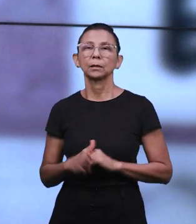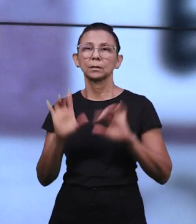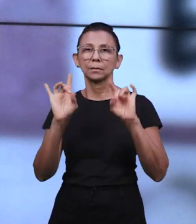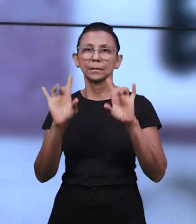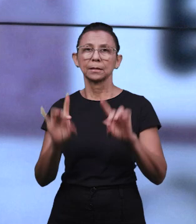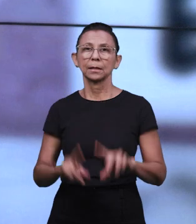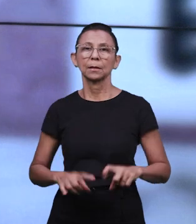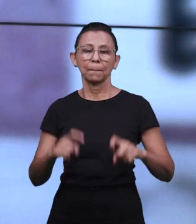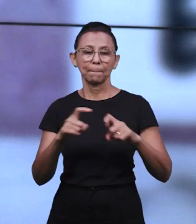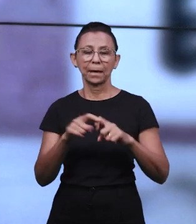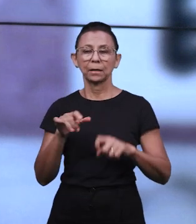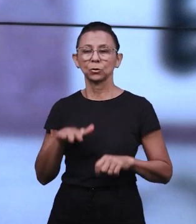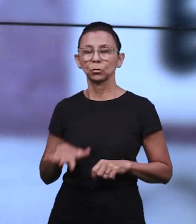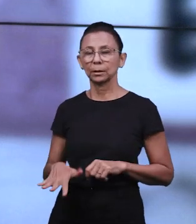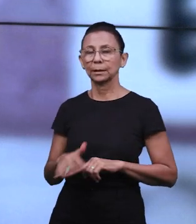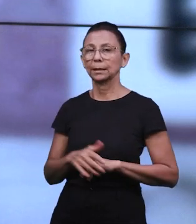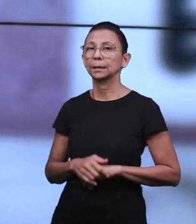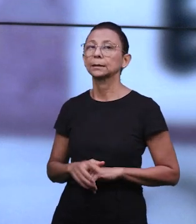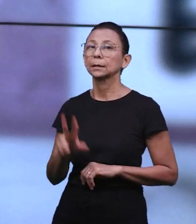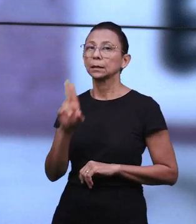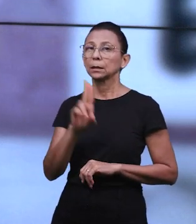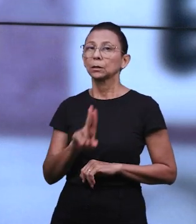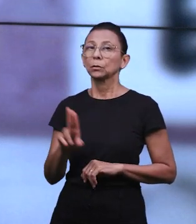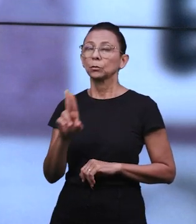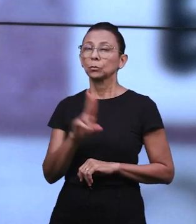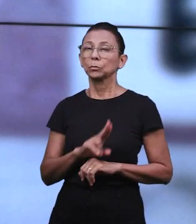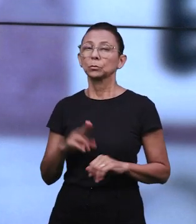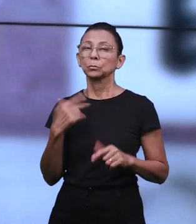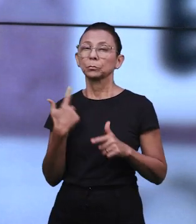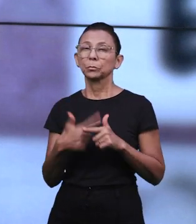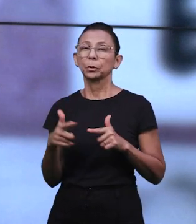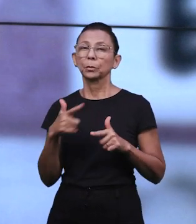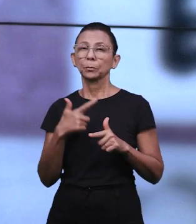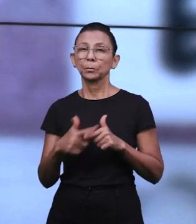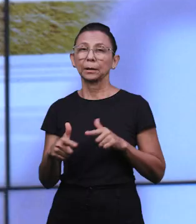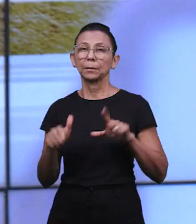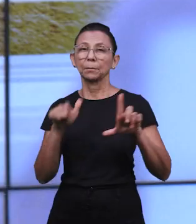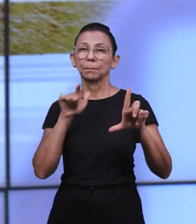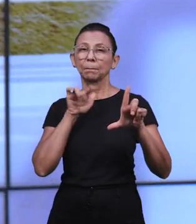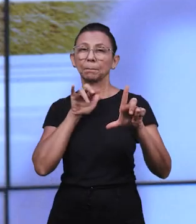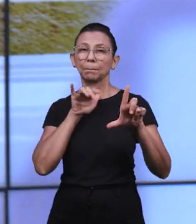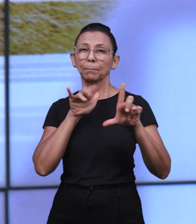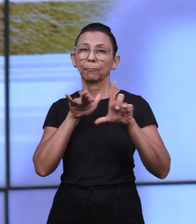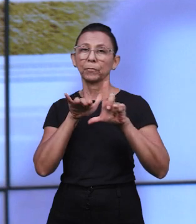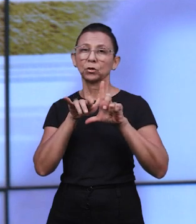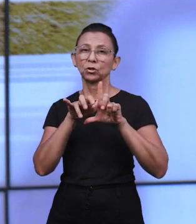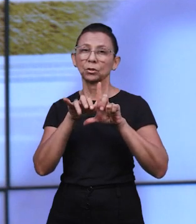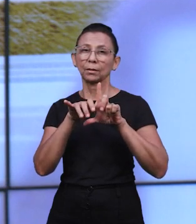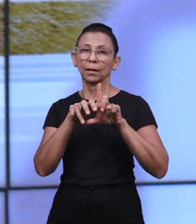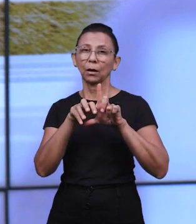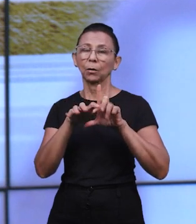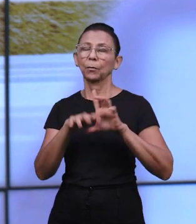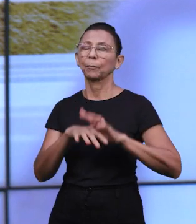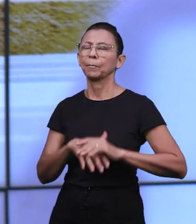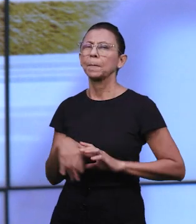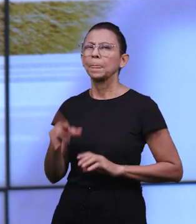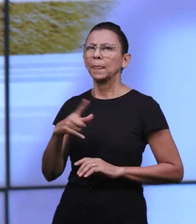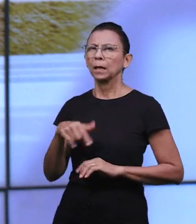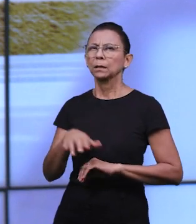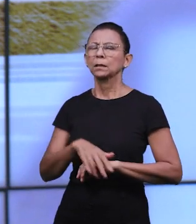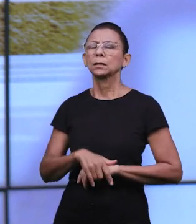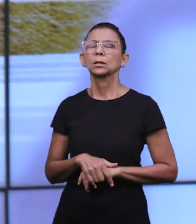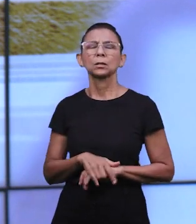dependência digital e o uso problemático das mídias interativas. É verdade que todos nós queremos